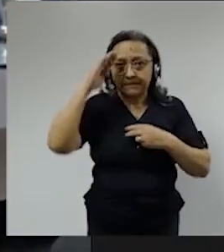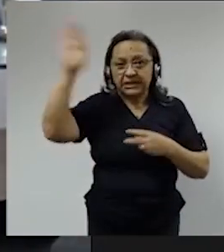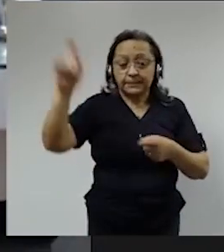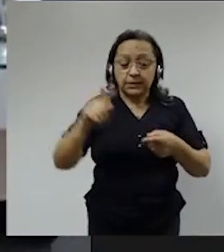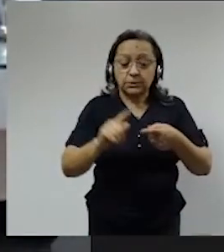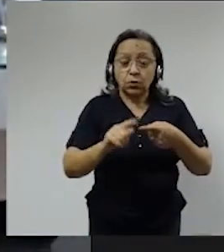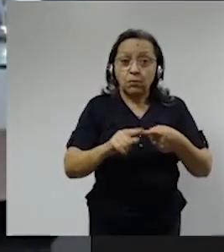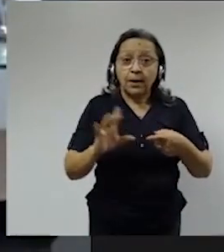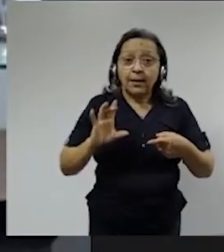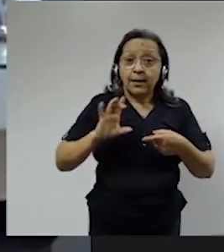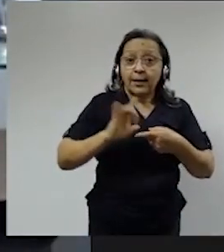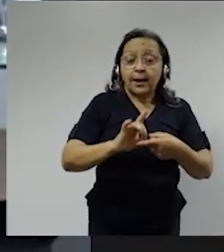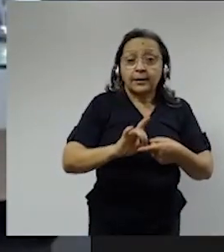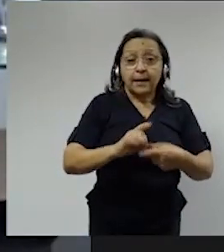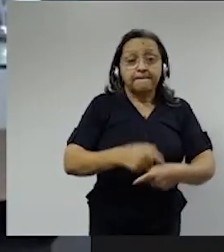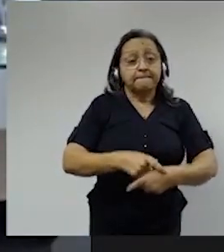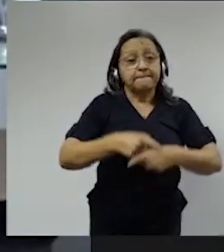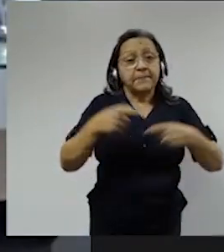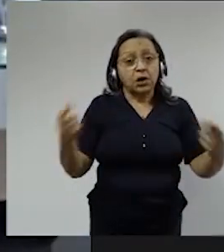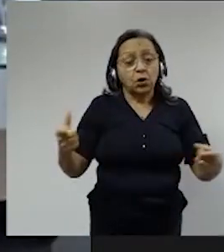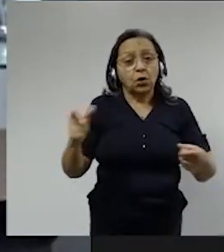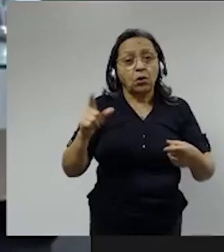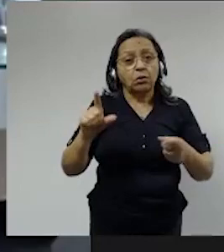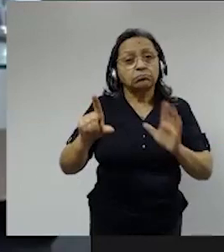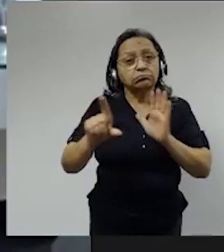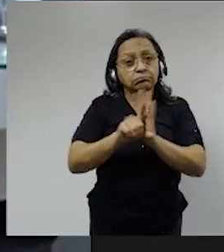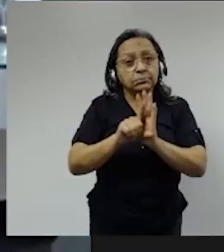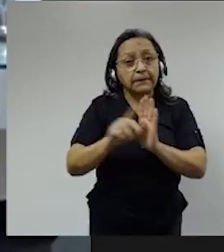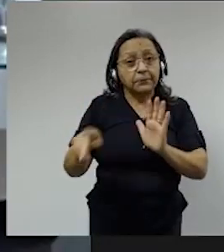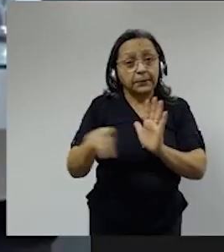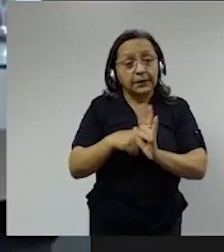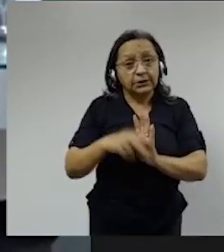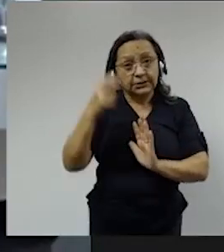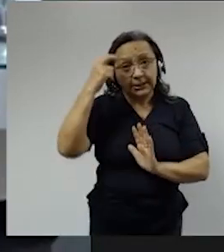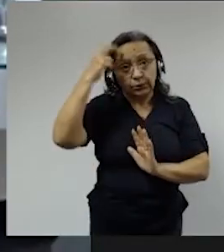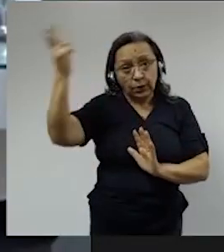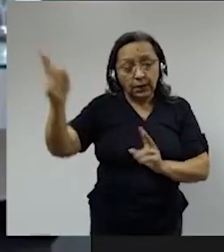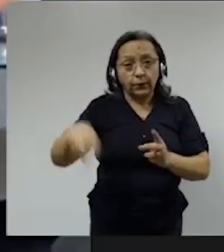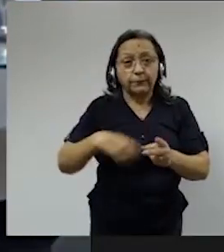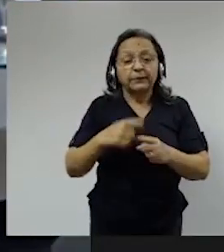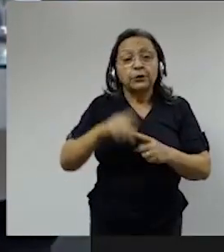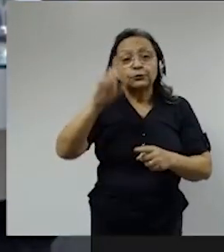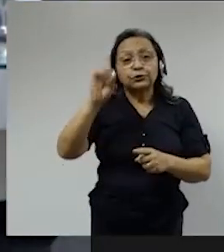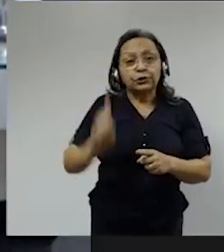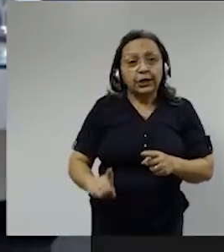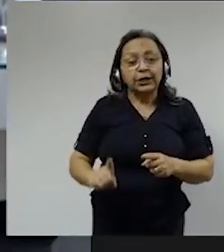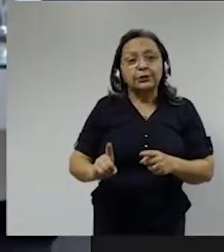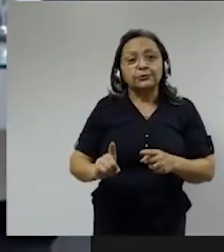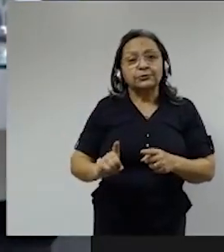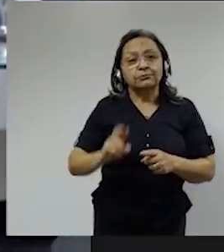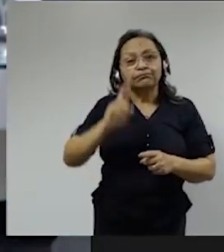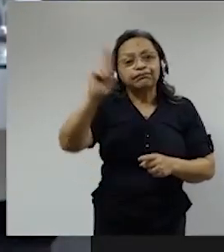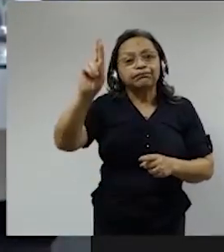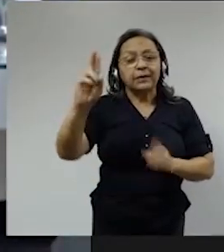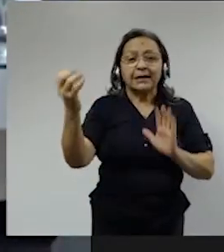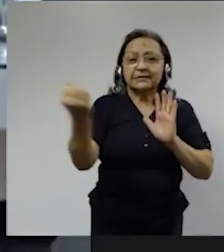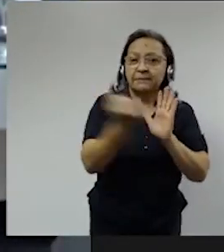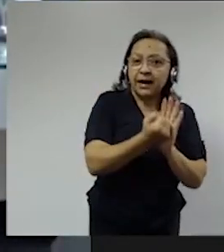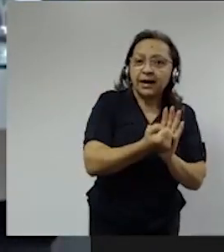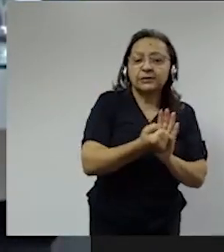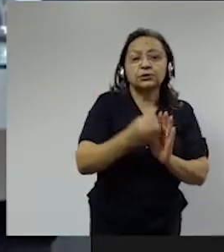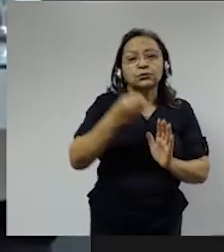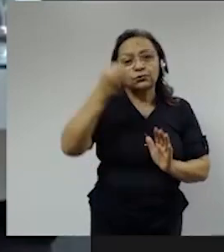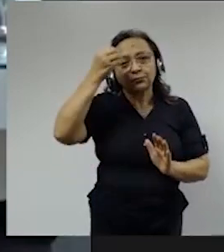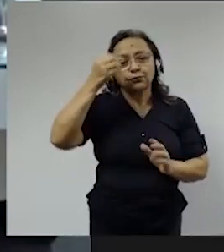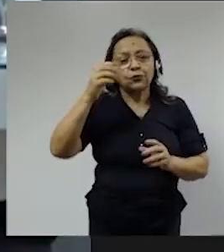à maior conexão entre esses instrumentos da propriedade intelectual, ou seja, os direitos autorais, as marcas, os conhecimentos